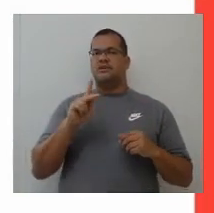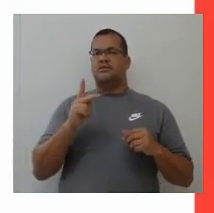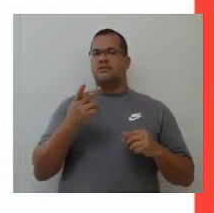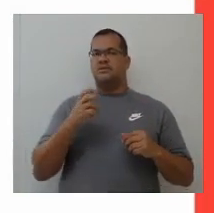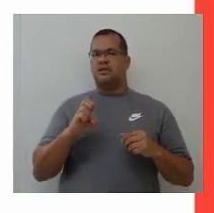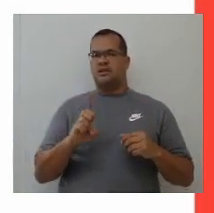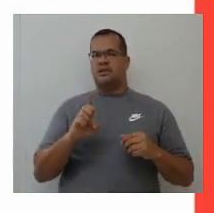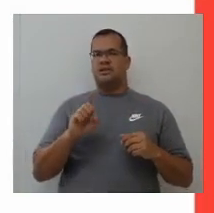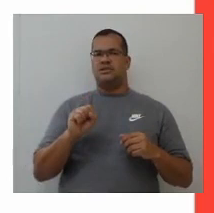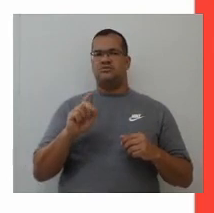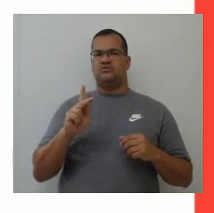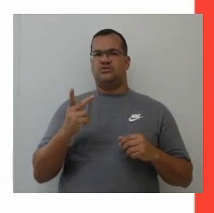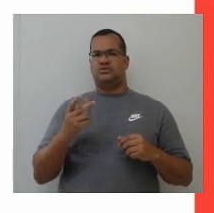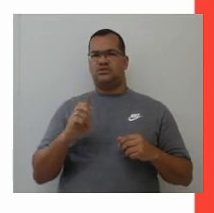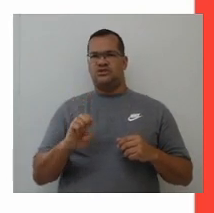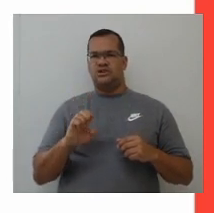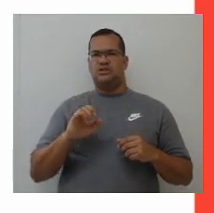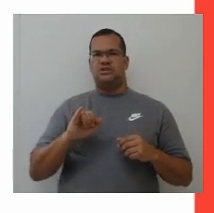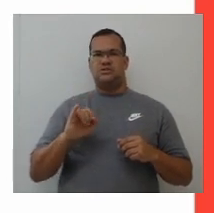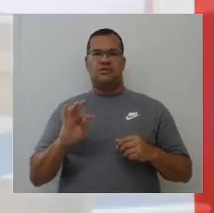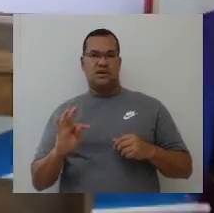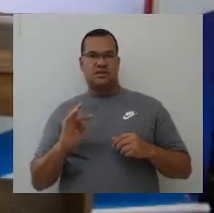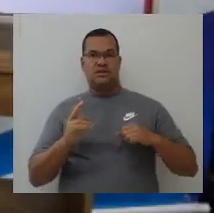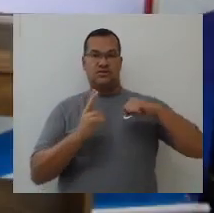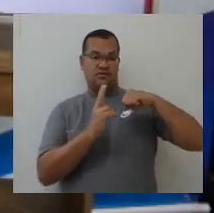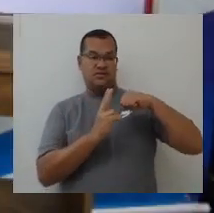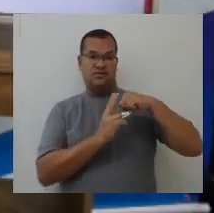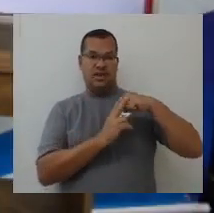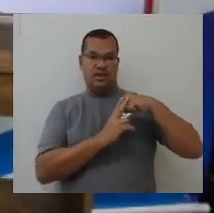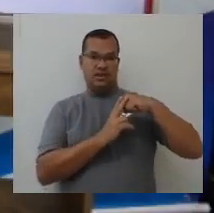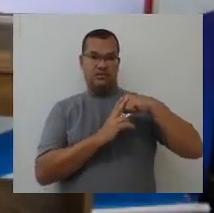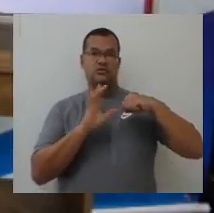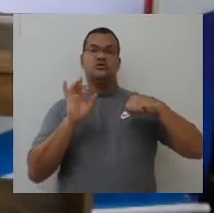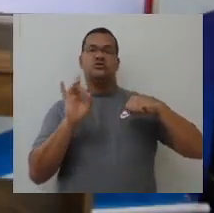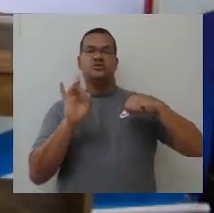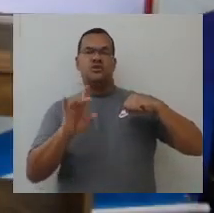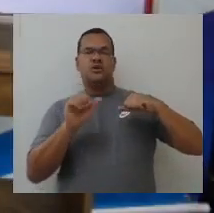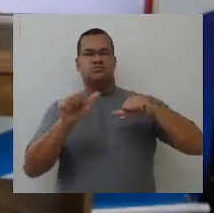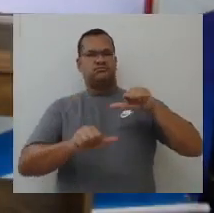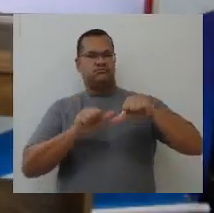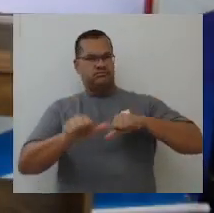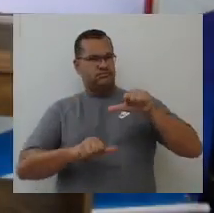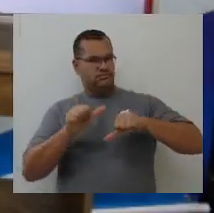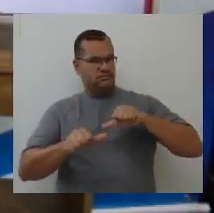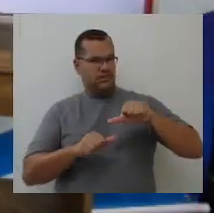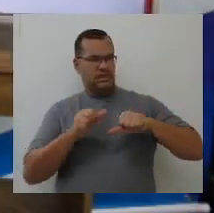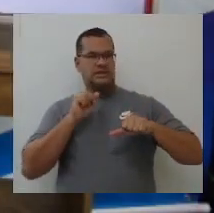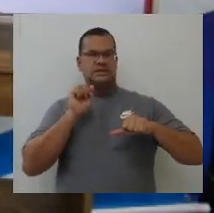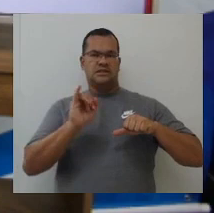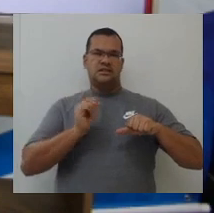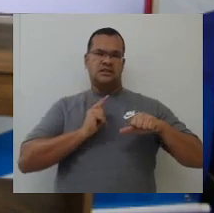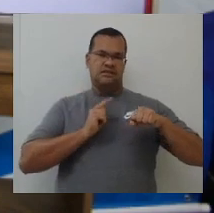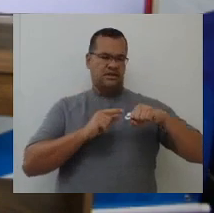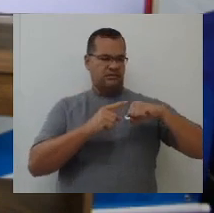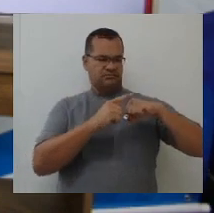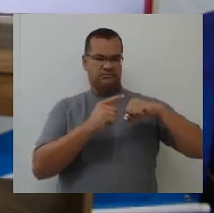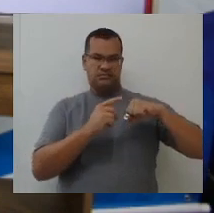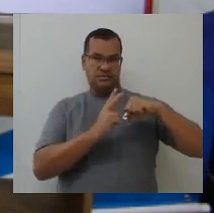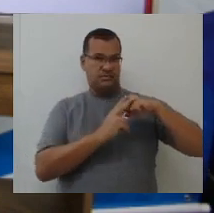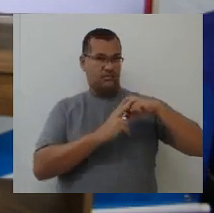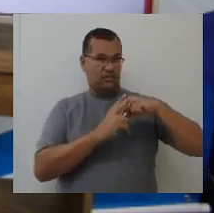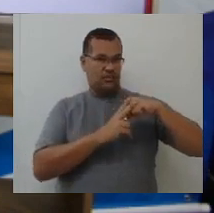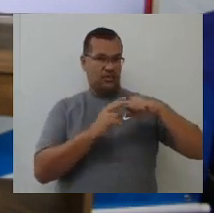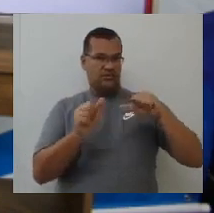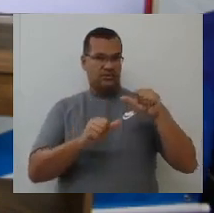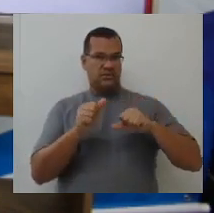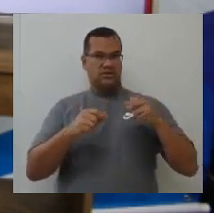o she e o it. Então, o meu verbo, ele só vai sofrer alteração quando relacionado a essas 3 pessoas.